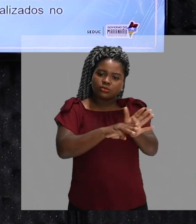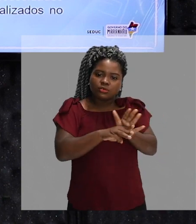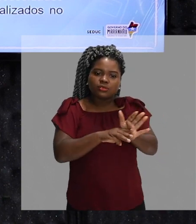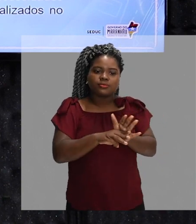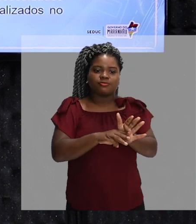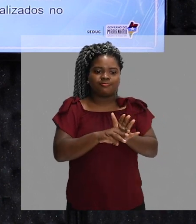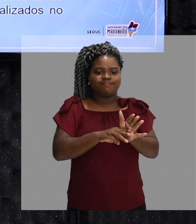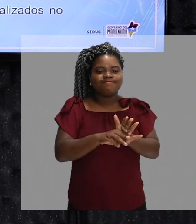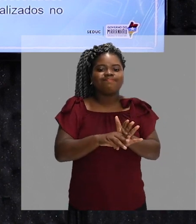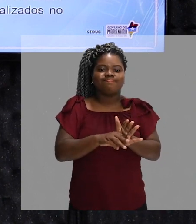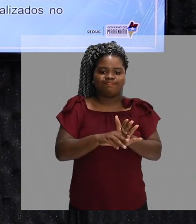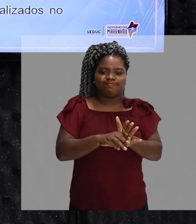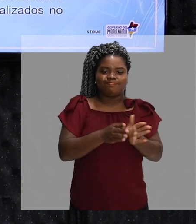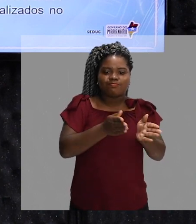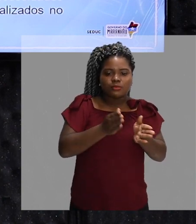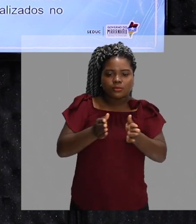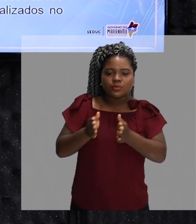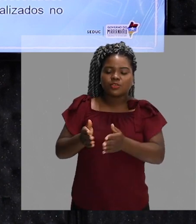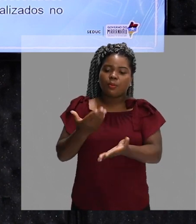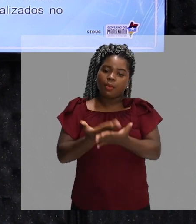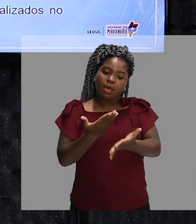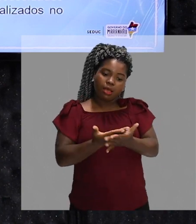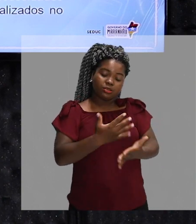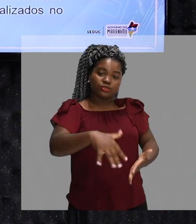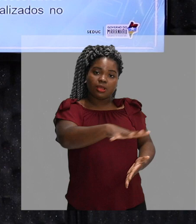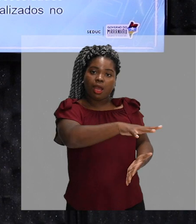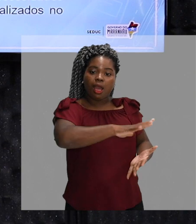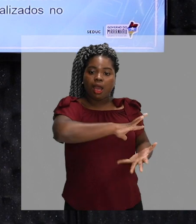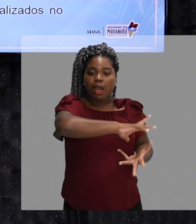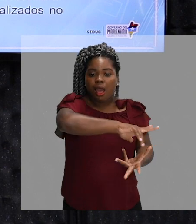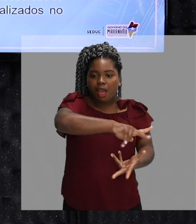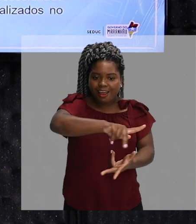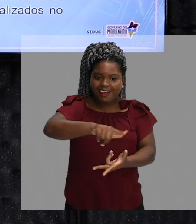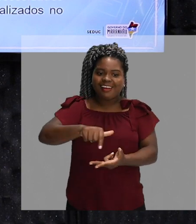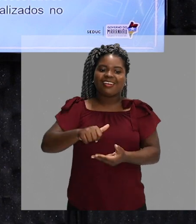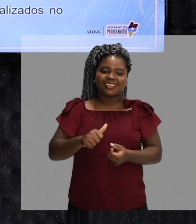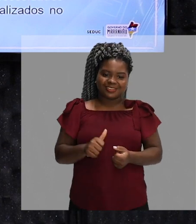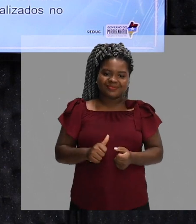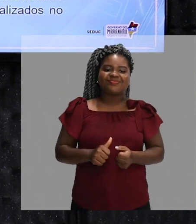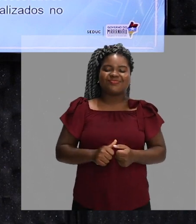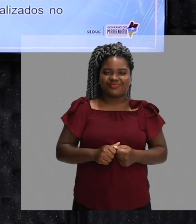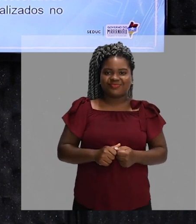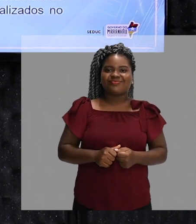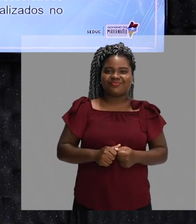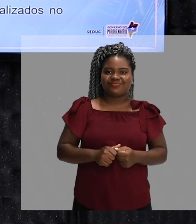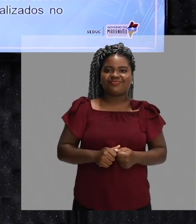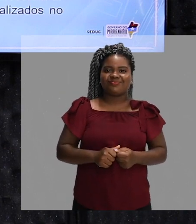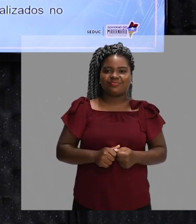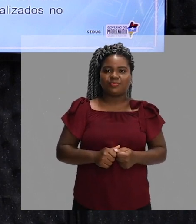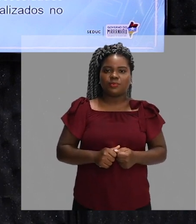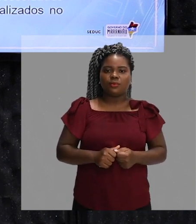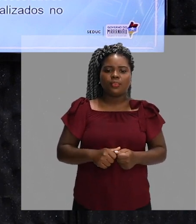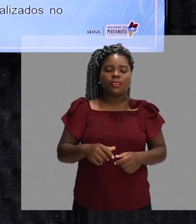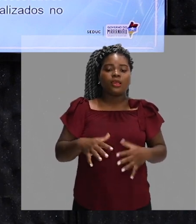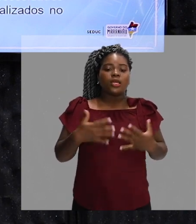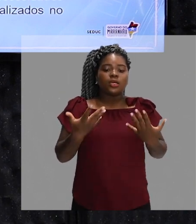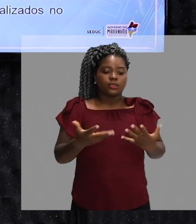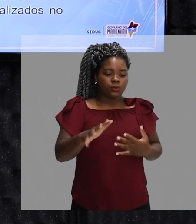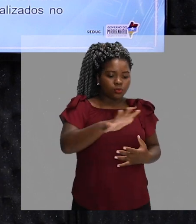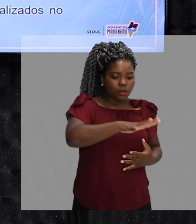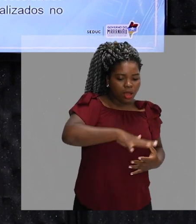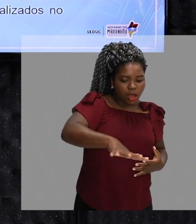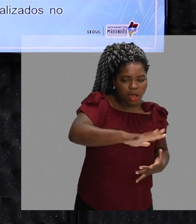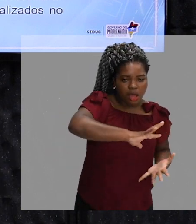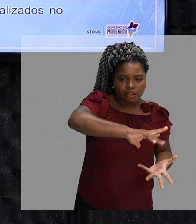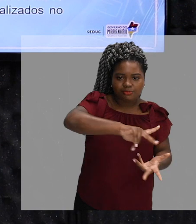ou antropizados. E aqui é importante destacar esse ponto bem aqui. Os espaços eles podem ser classificados